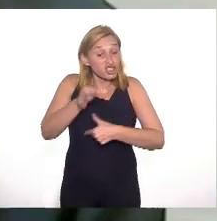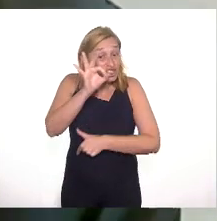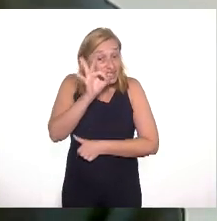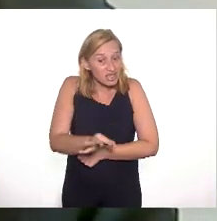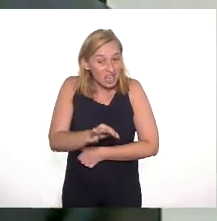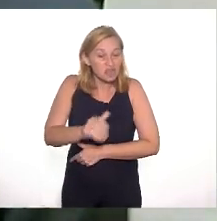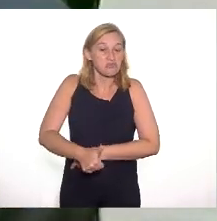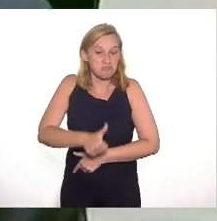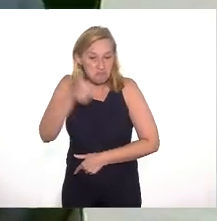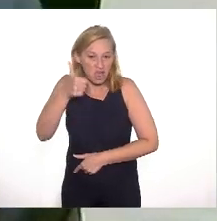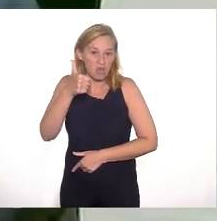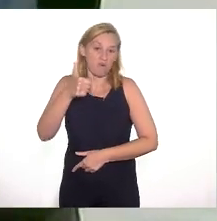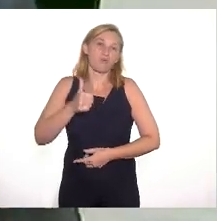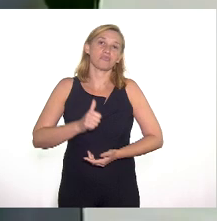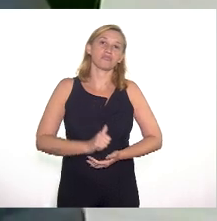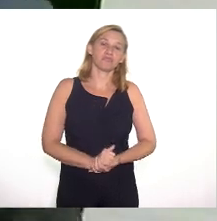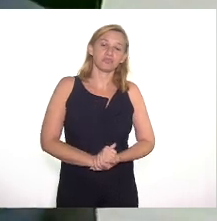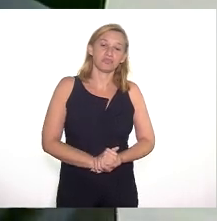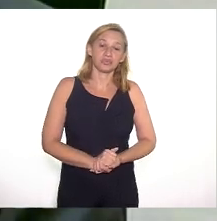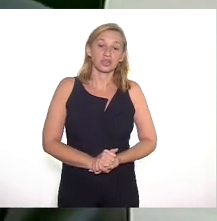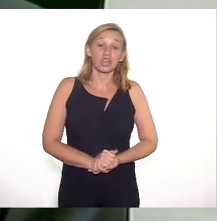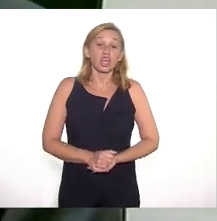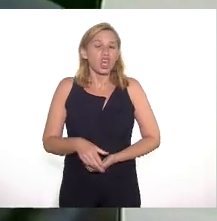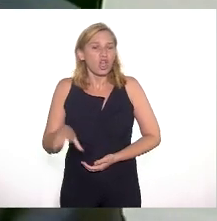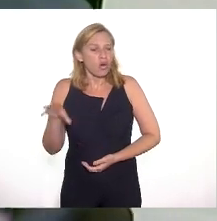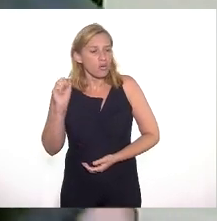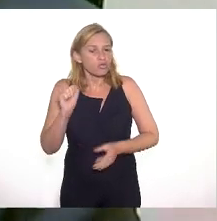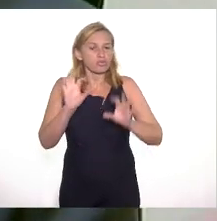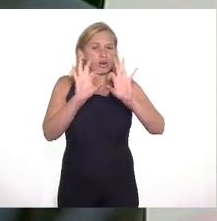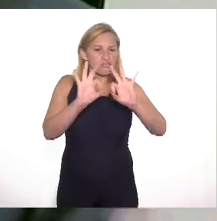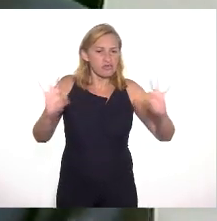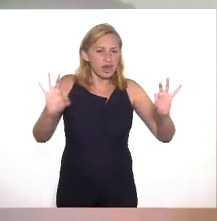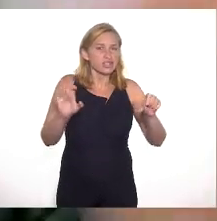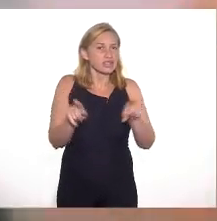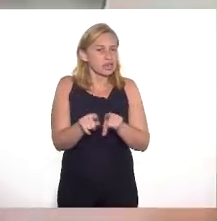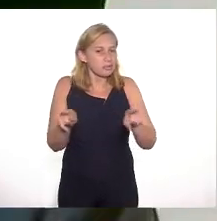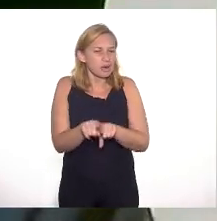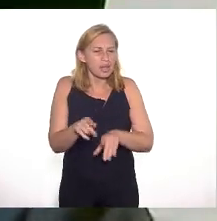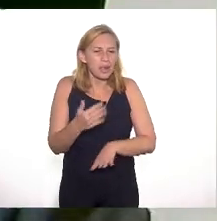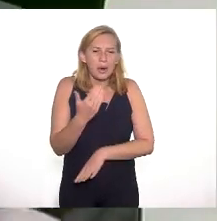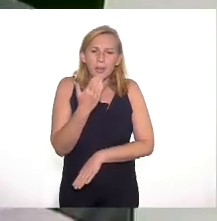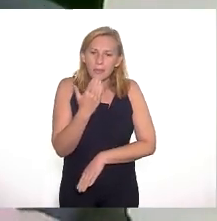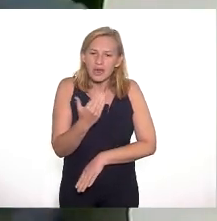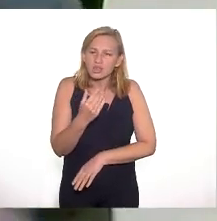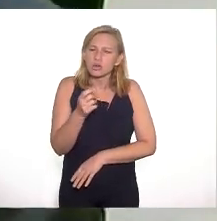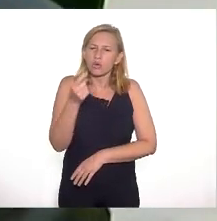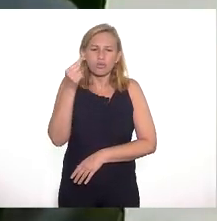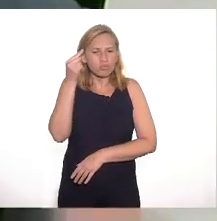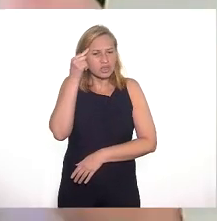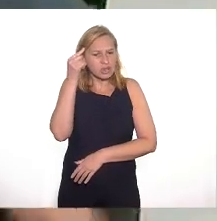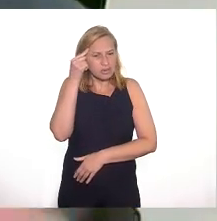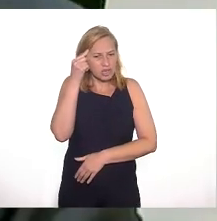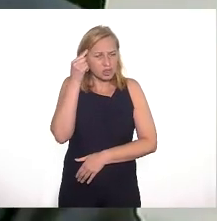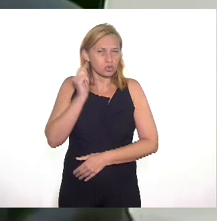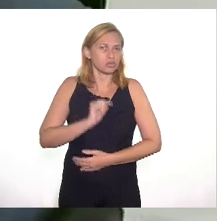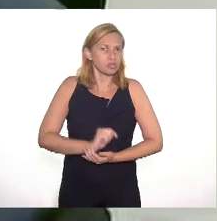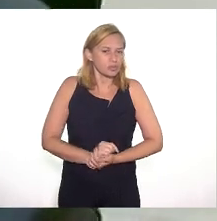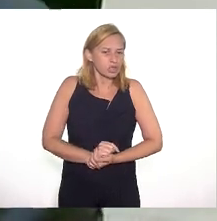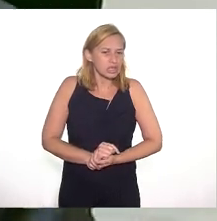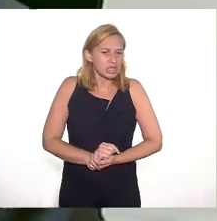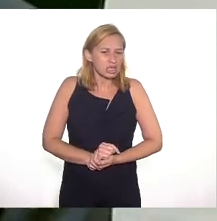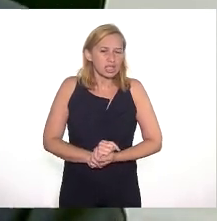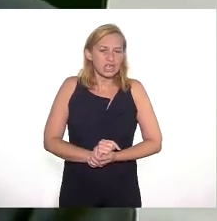certa, isso ia ser implantado. Eu ouvi há pouco uma frase e peço apenas uma reflexão. Não,